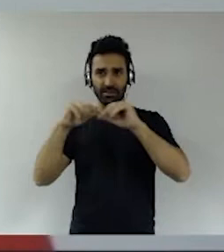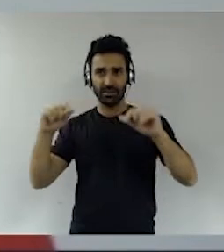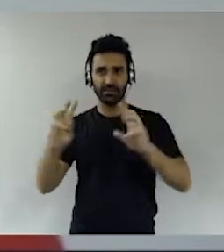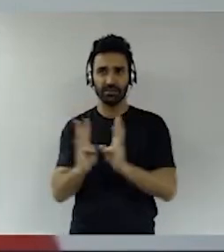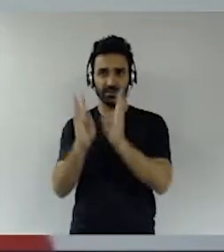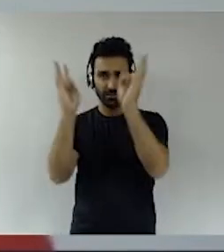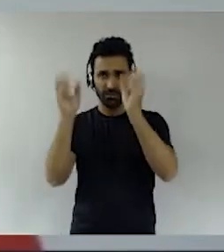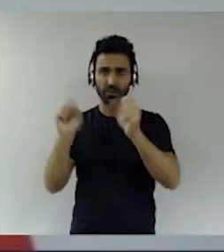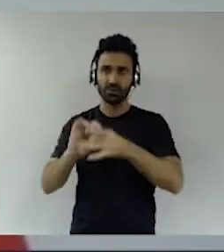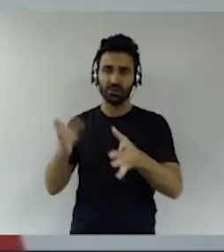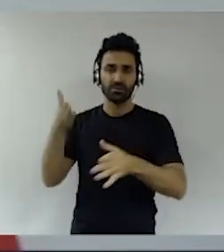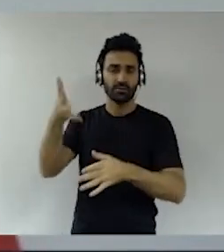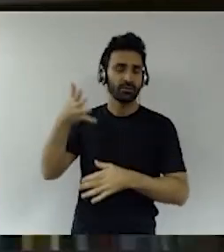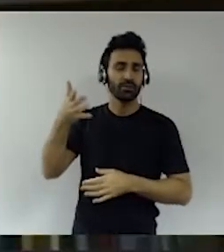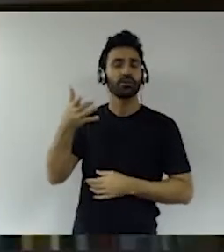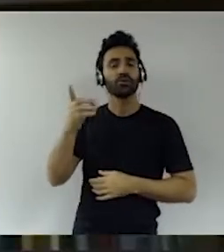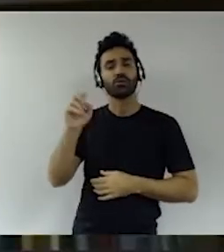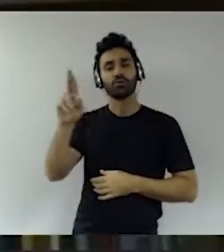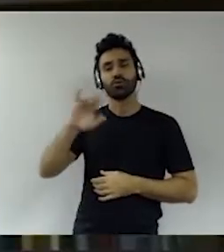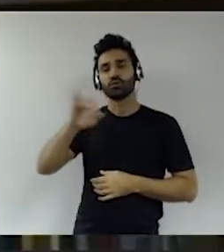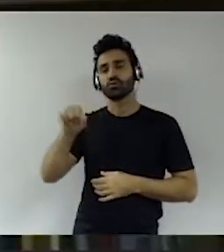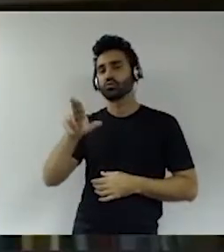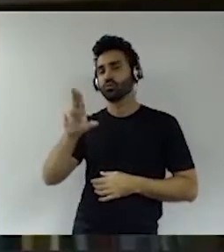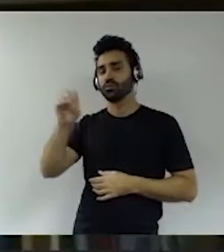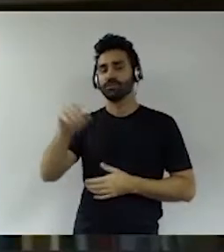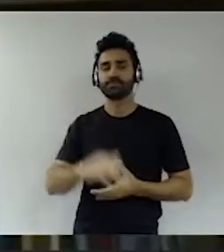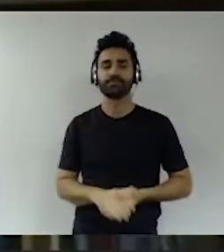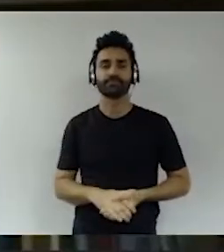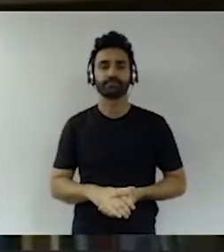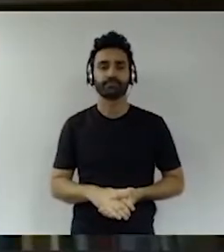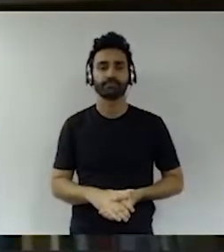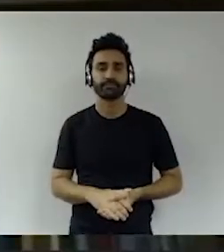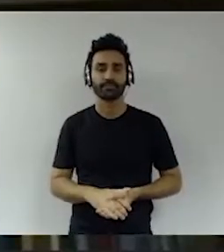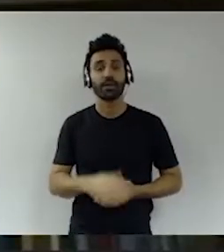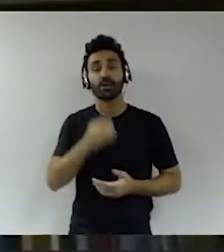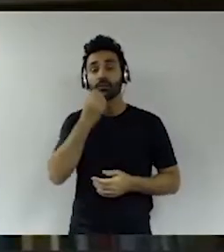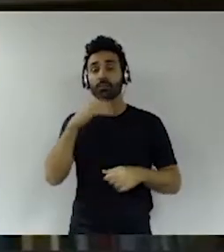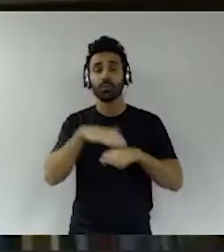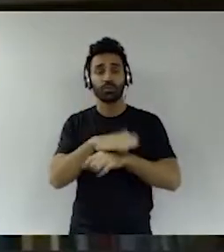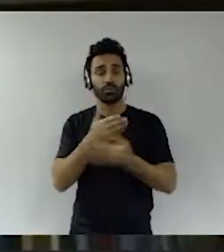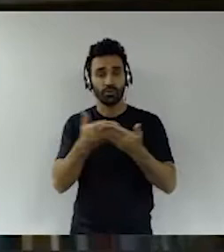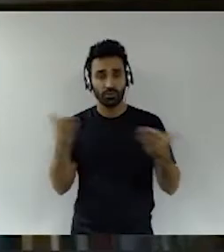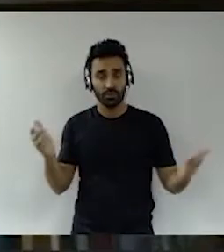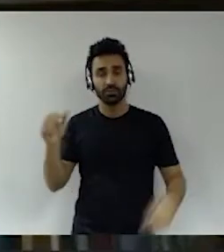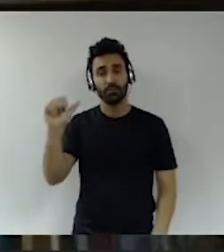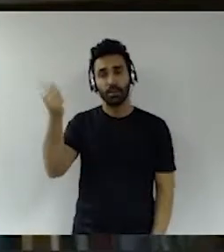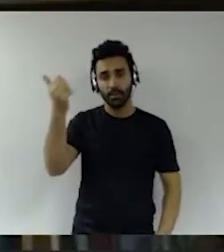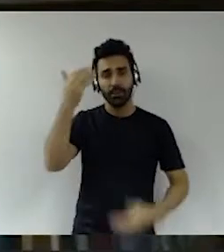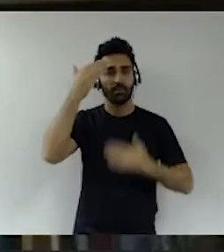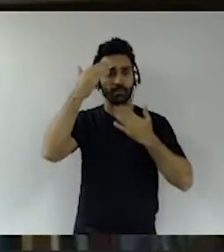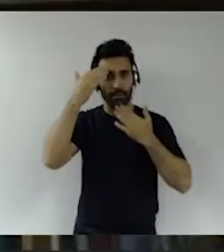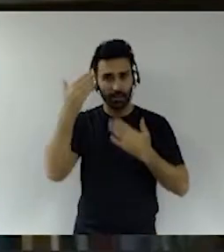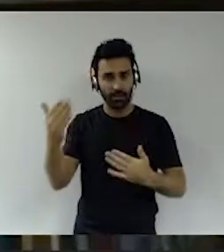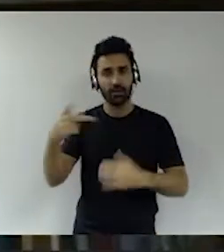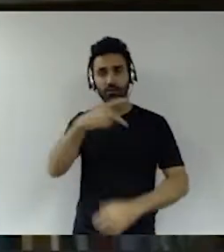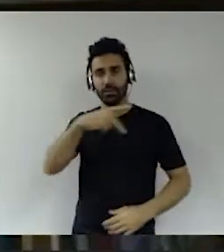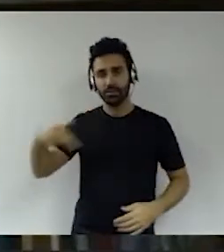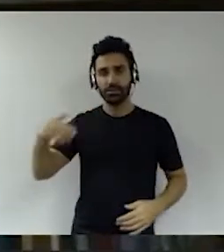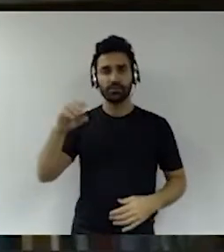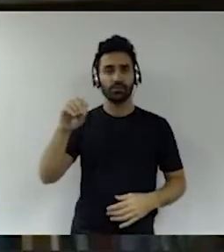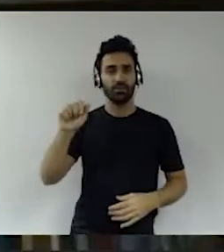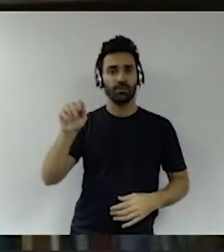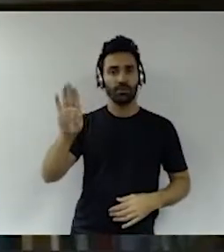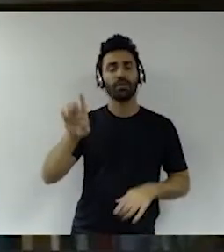Júlio. Boa noite. Primeiramente, gostaria de agradecer ao presidente da OAB e